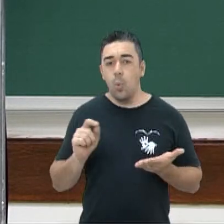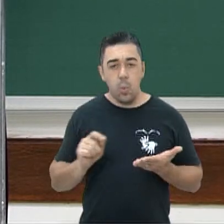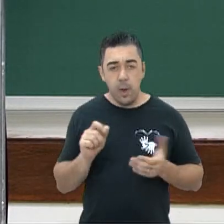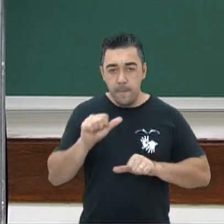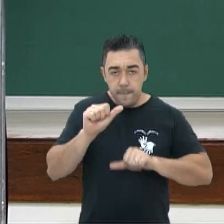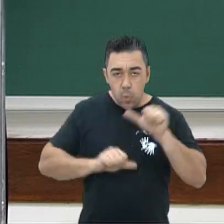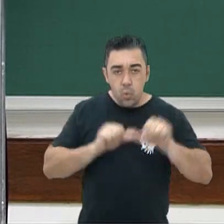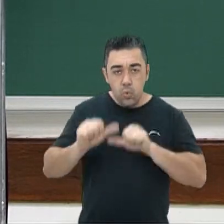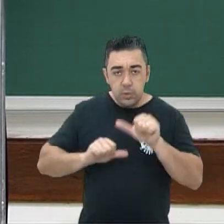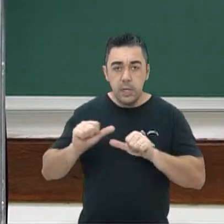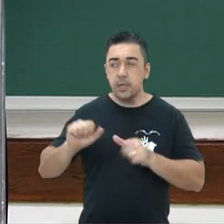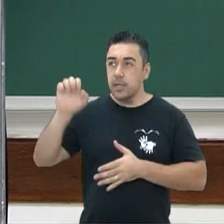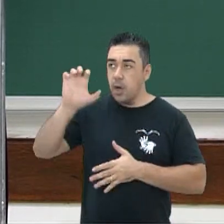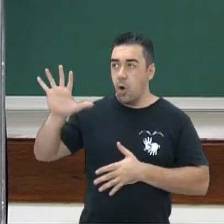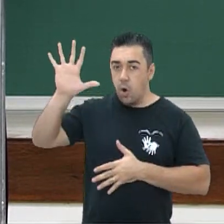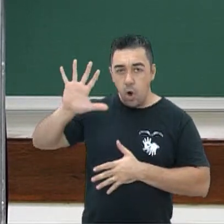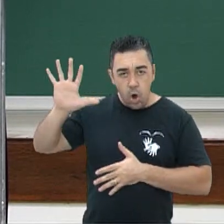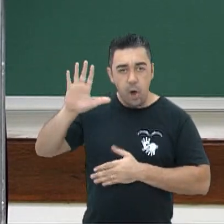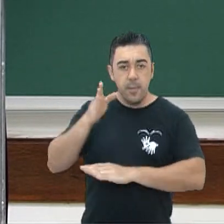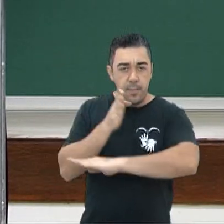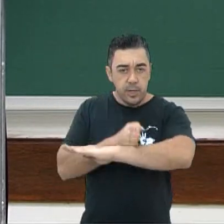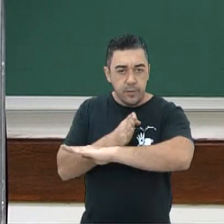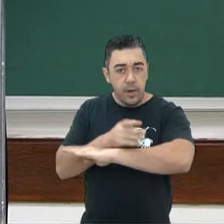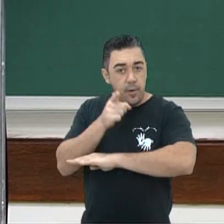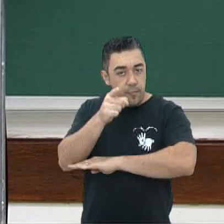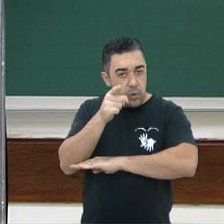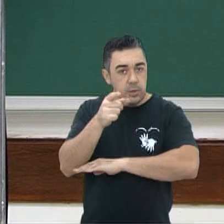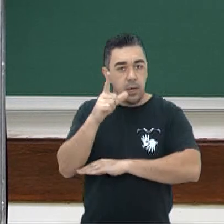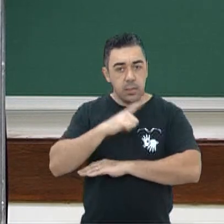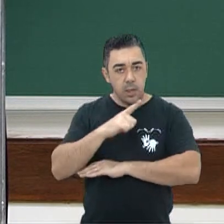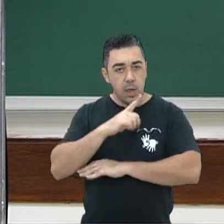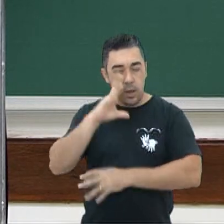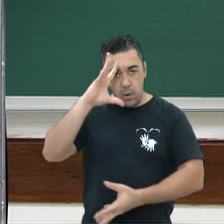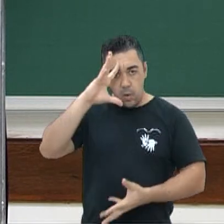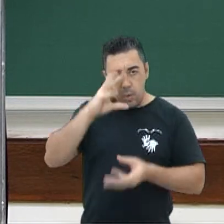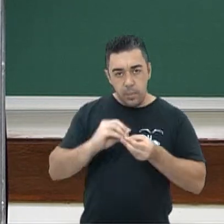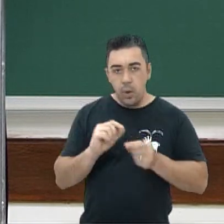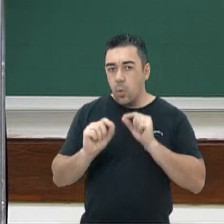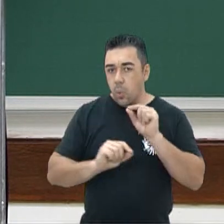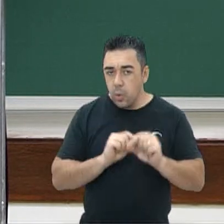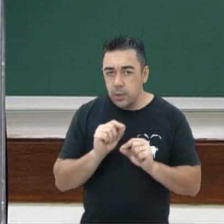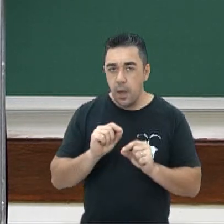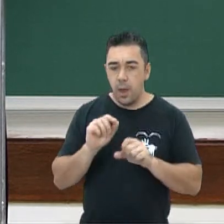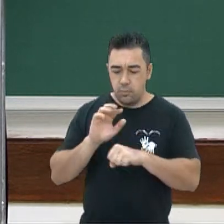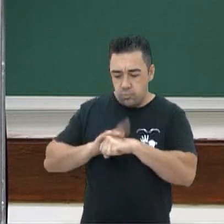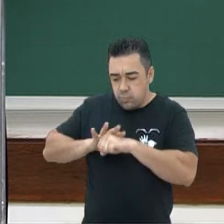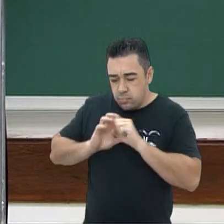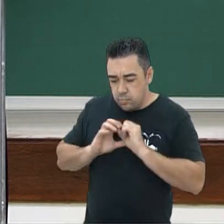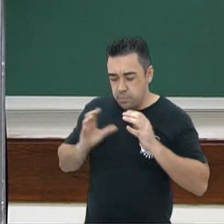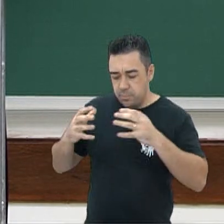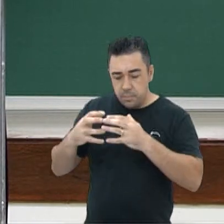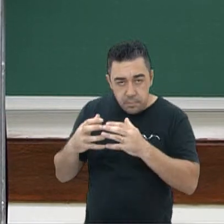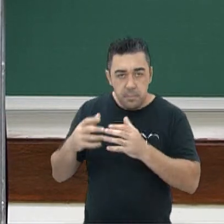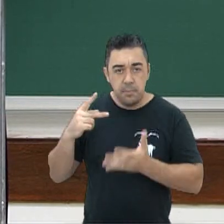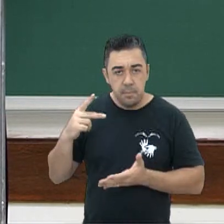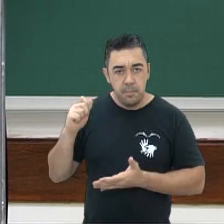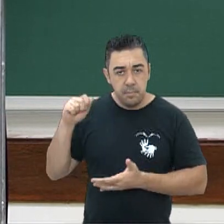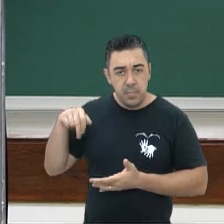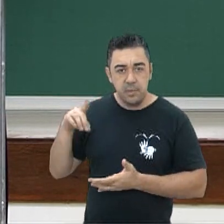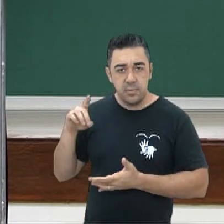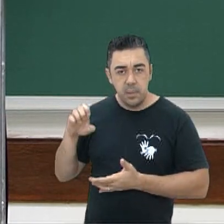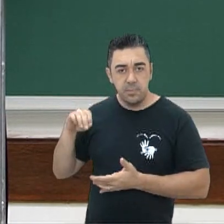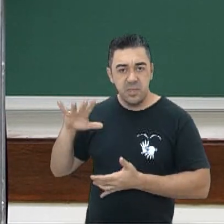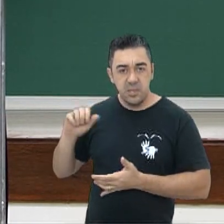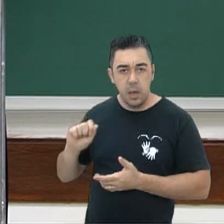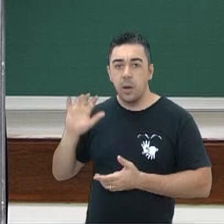as mudanças na Europa medieval, onde eu espero que vocês tenham a compreensão do que é uma pandemia e o que a pandemia traz